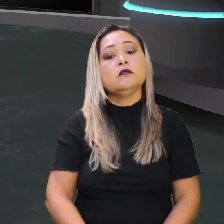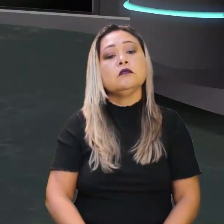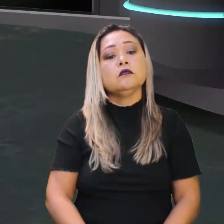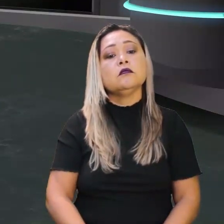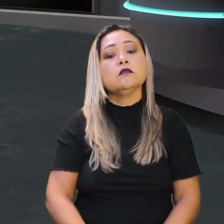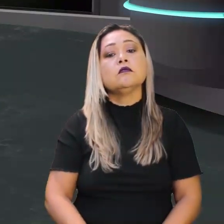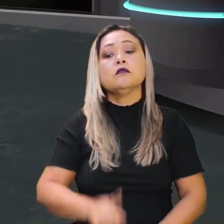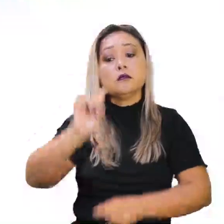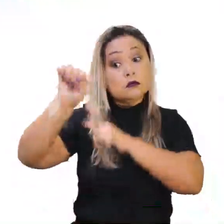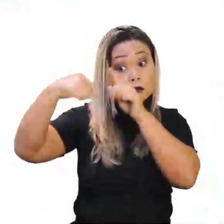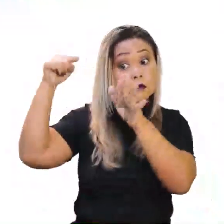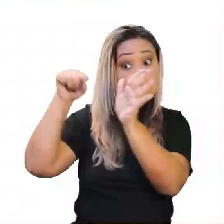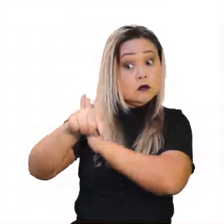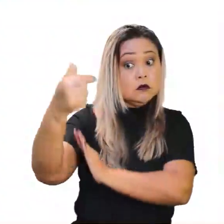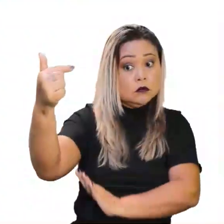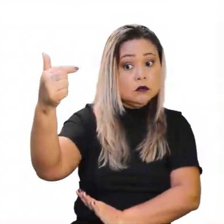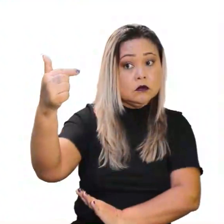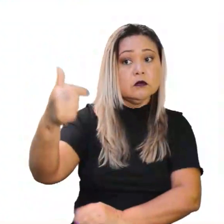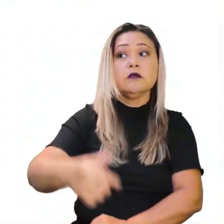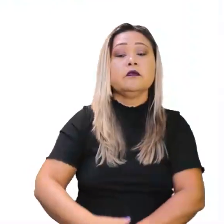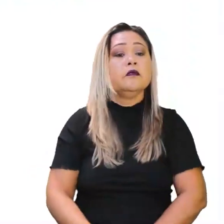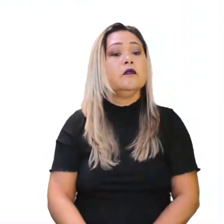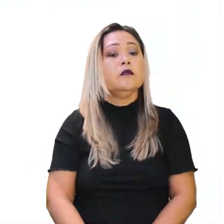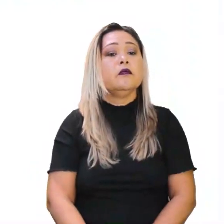próxima questão?